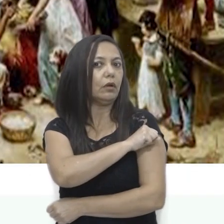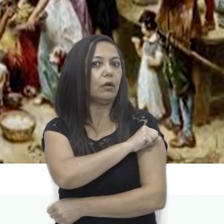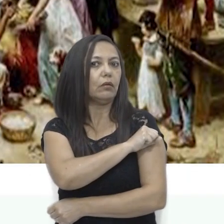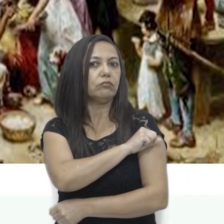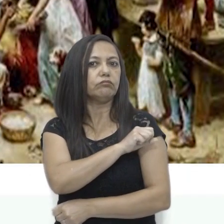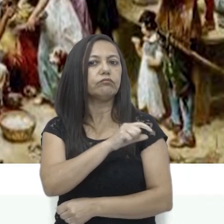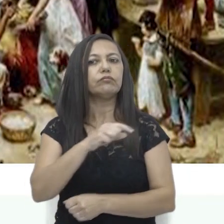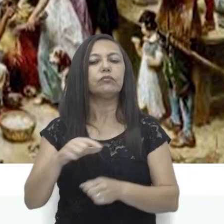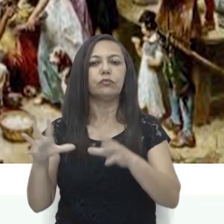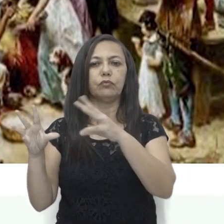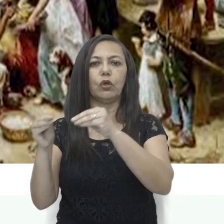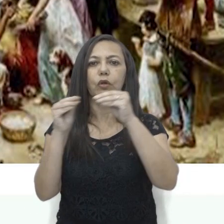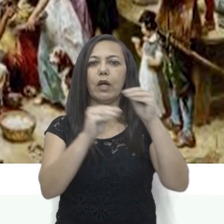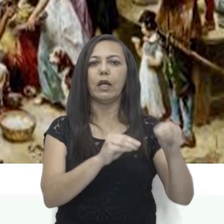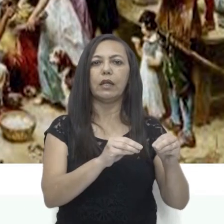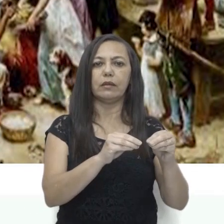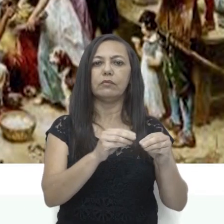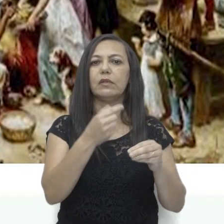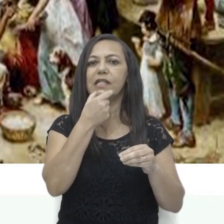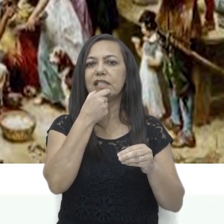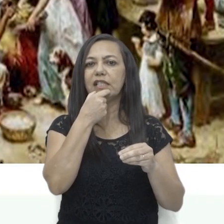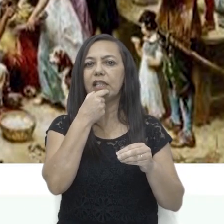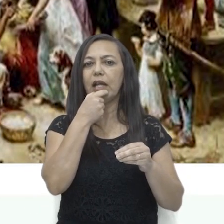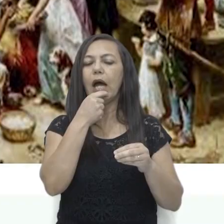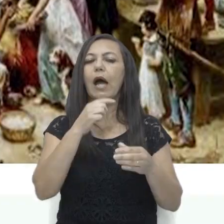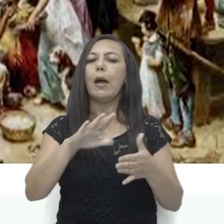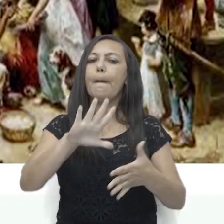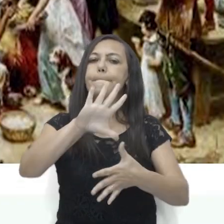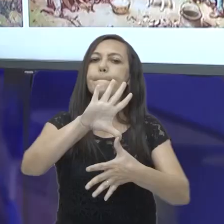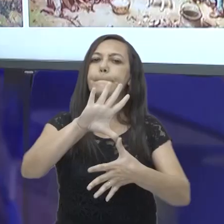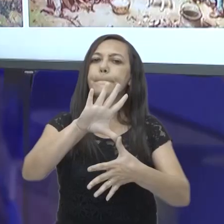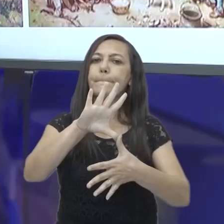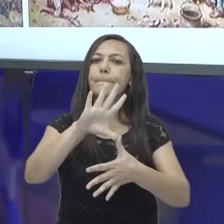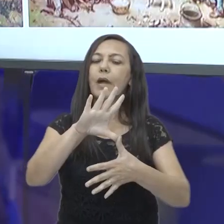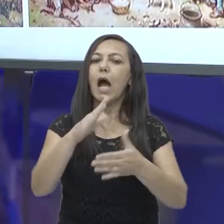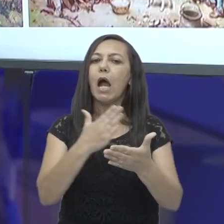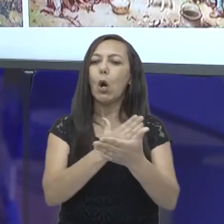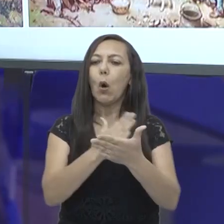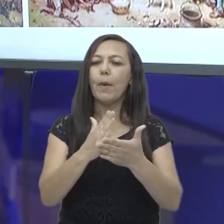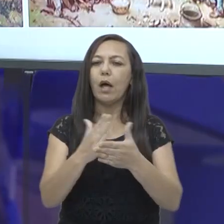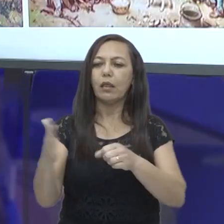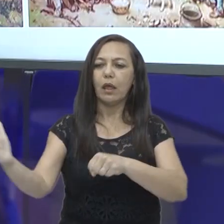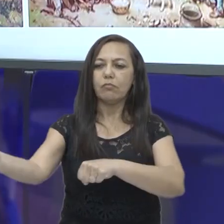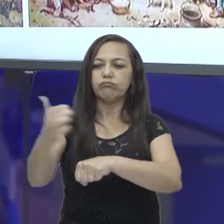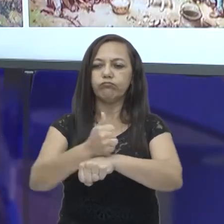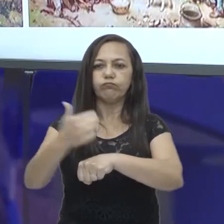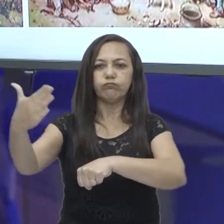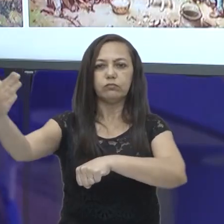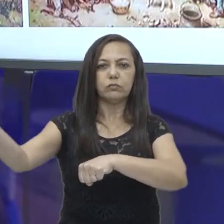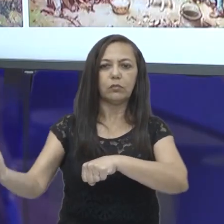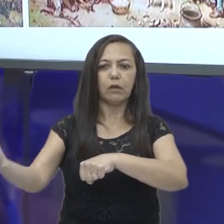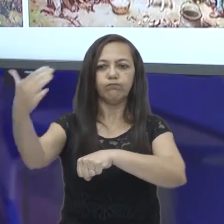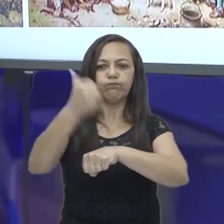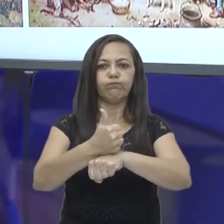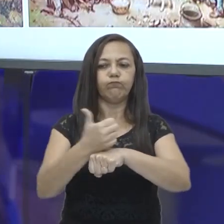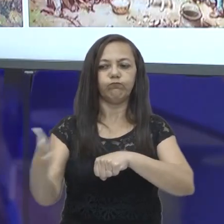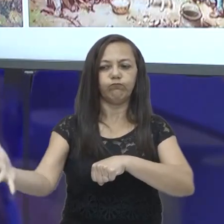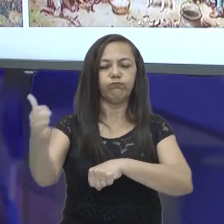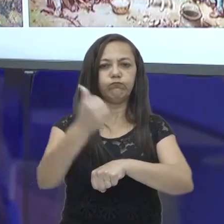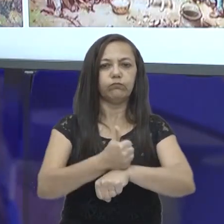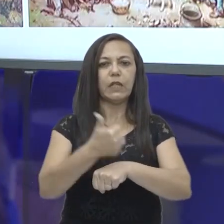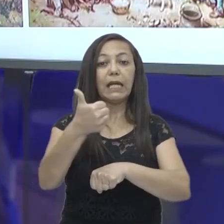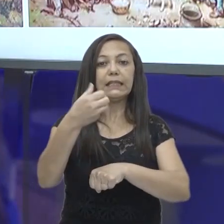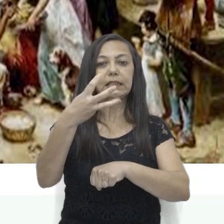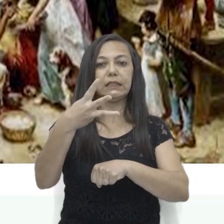da Inglaterra, vem para as Américas, começa a colonizar as 13 colônias, tá certo? Recebe o nome de 13 colônias,